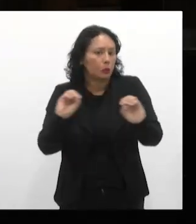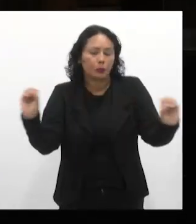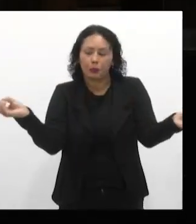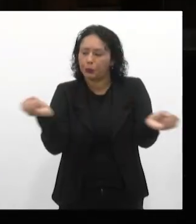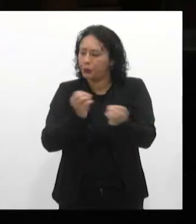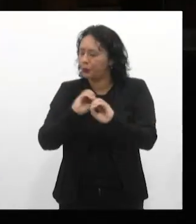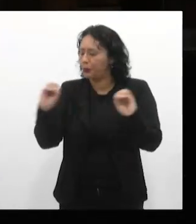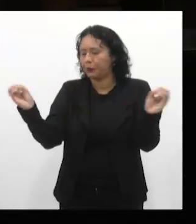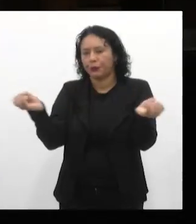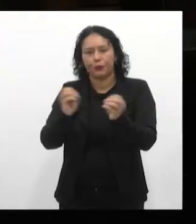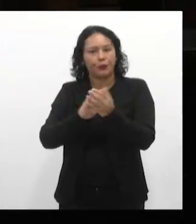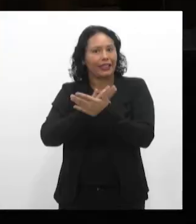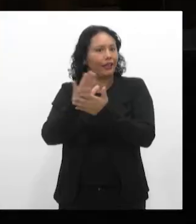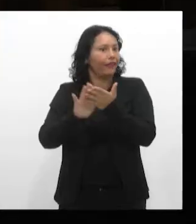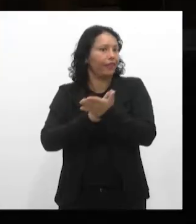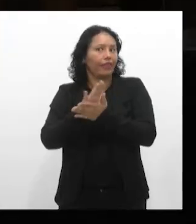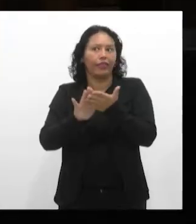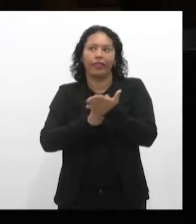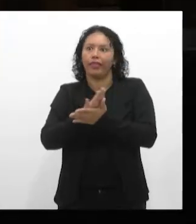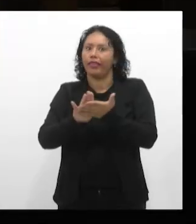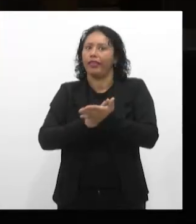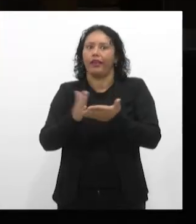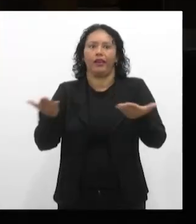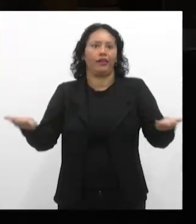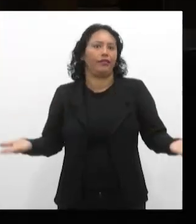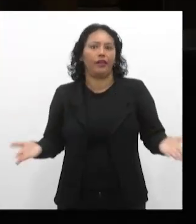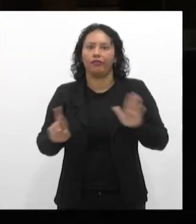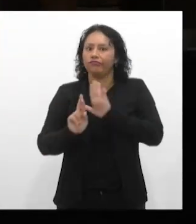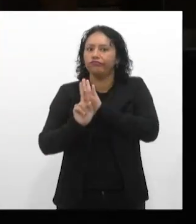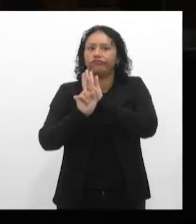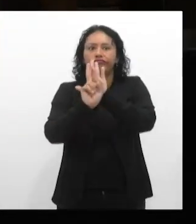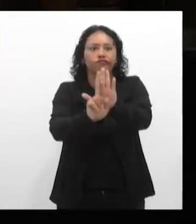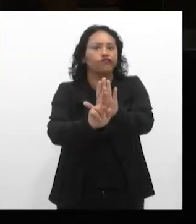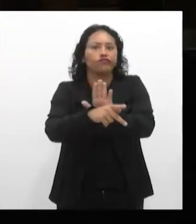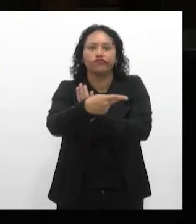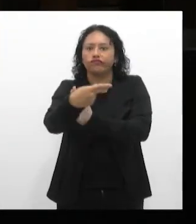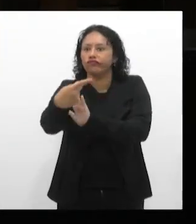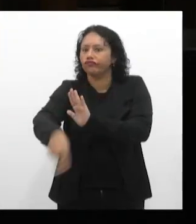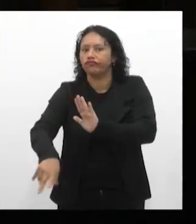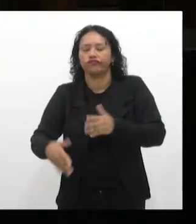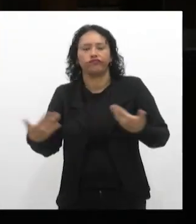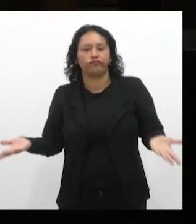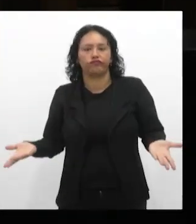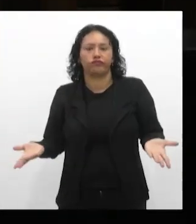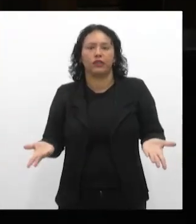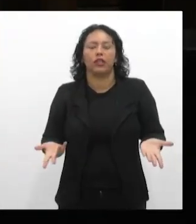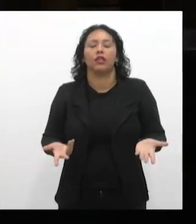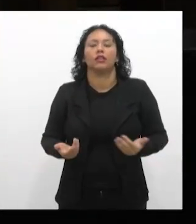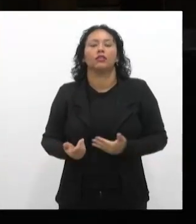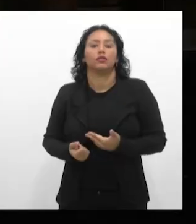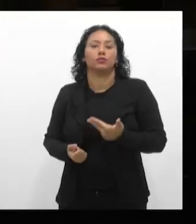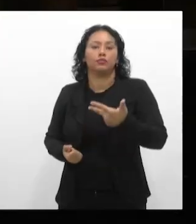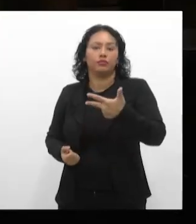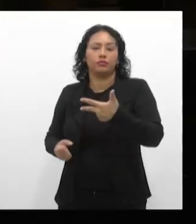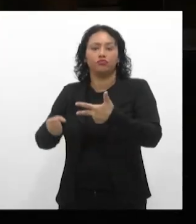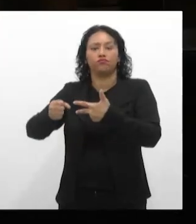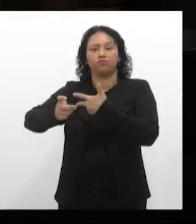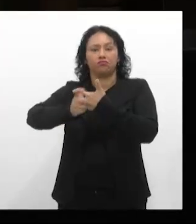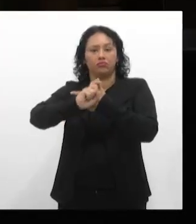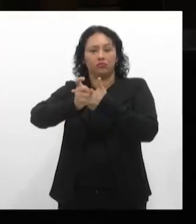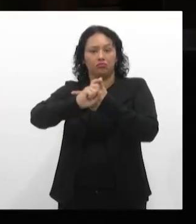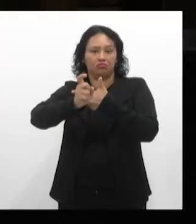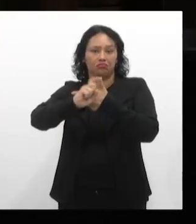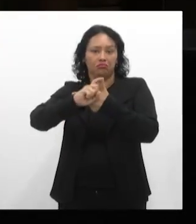o presente momento não há nenhum representante do Poder Executivo Estadual na